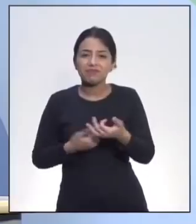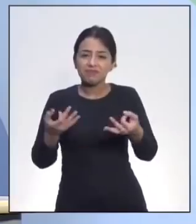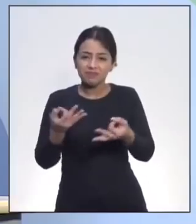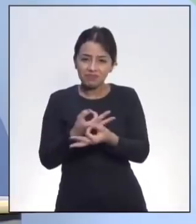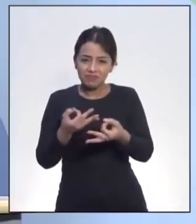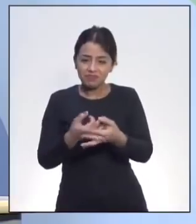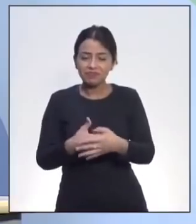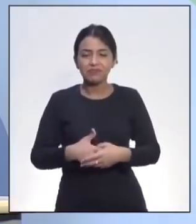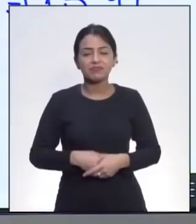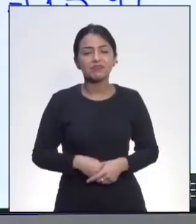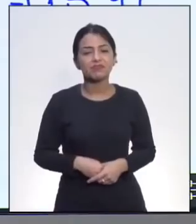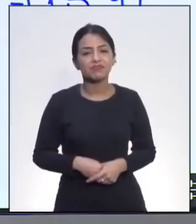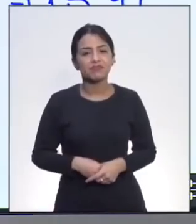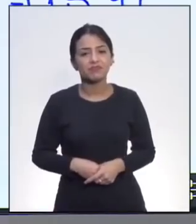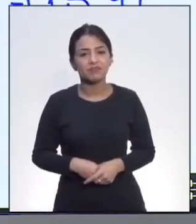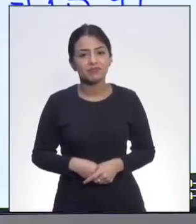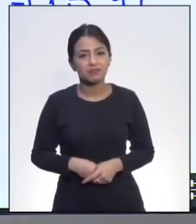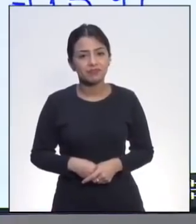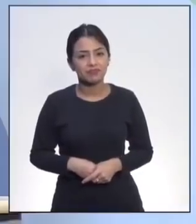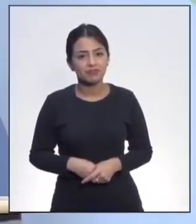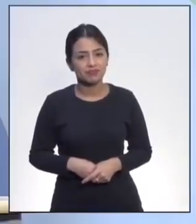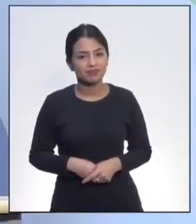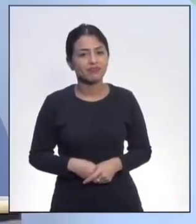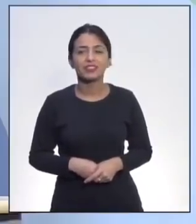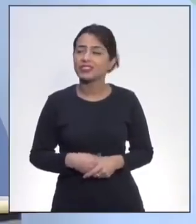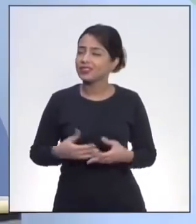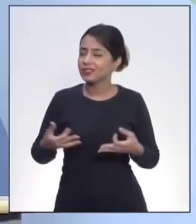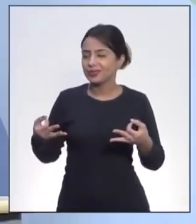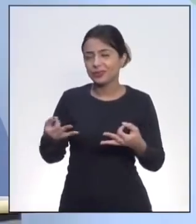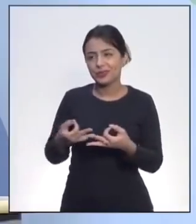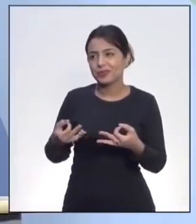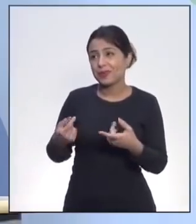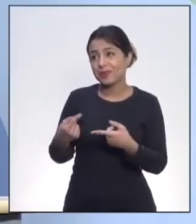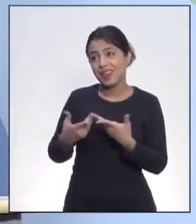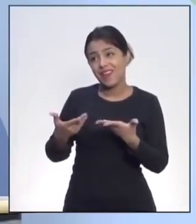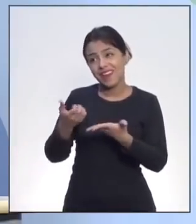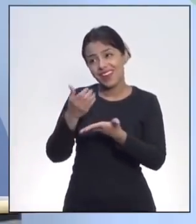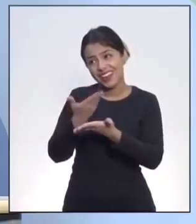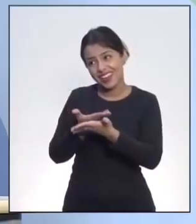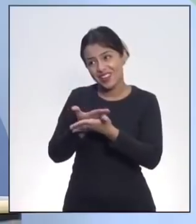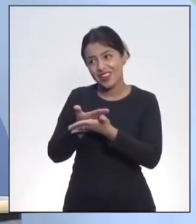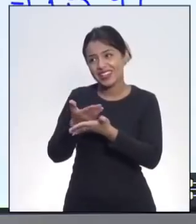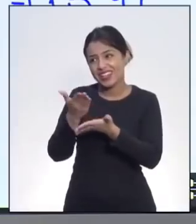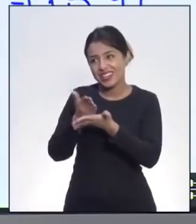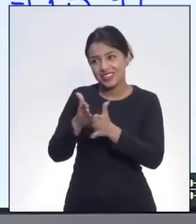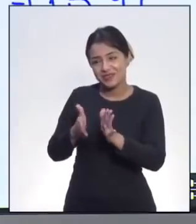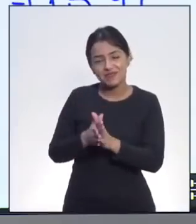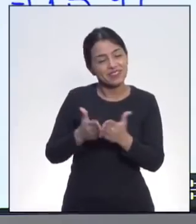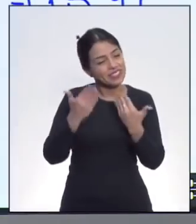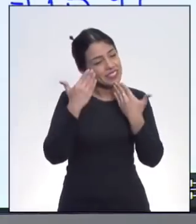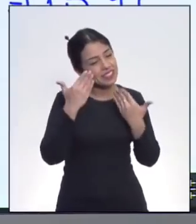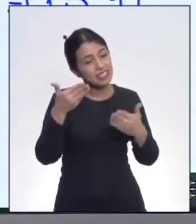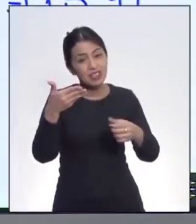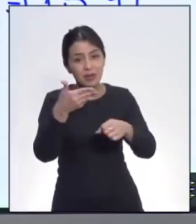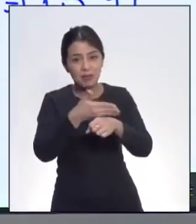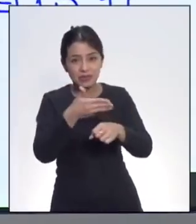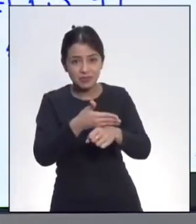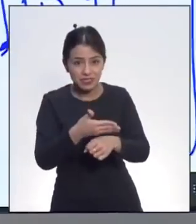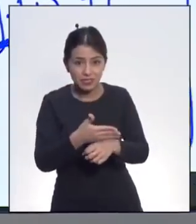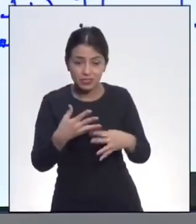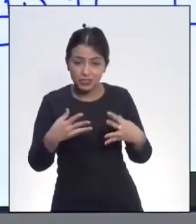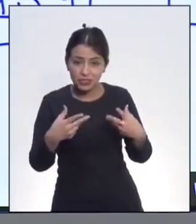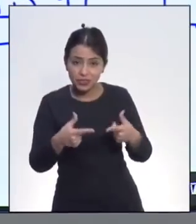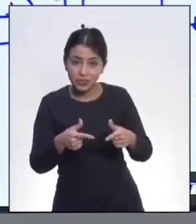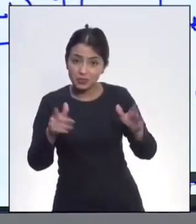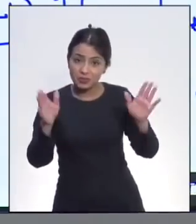perfeito. Tudo bem? Tudo bem, até porque a nossa aula está terminando. É isso Eu aí. agradeço a participação de todos, me despeço de